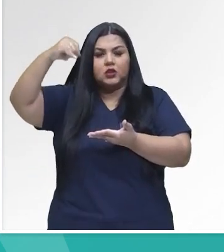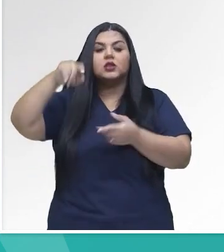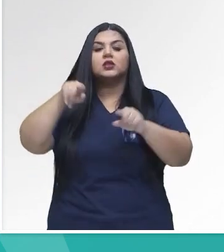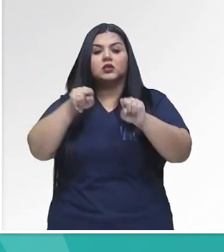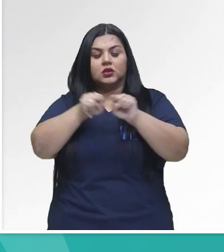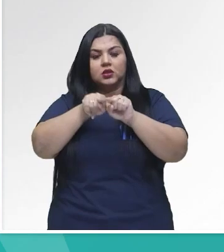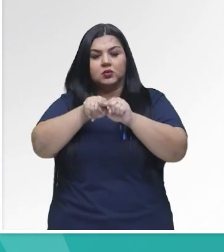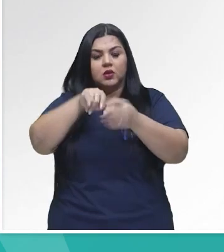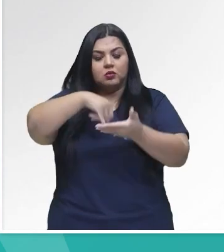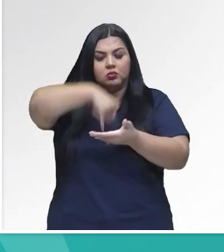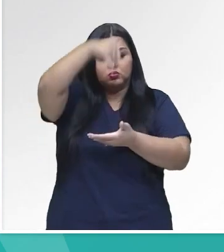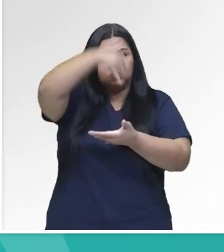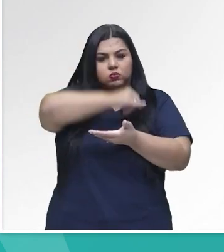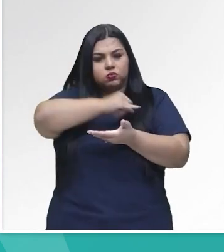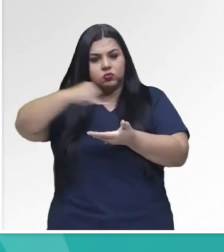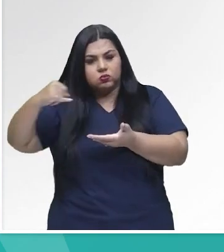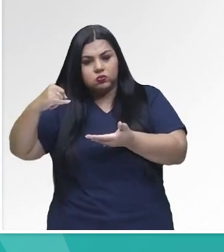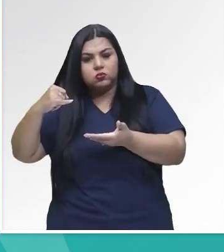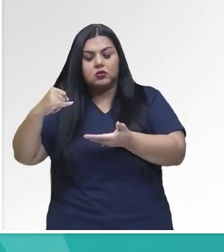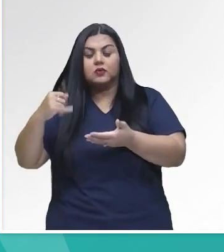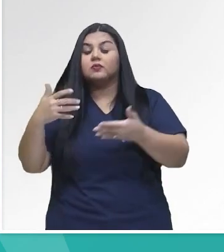verticais e horizontais. Então,